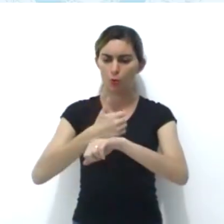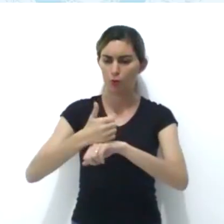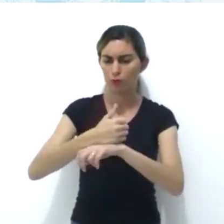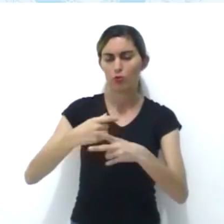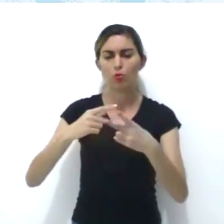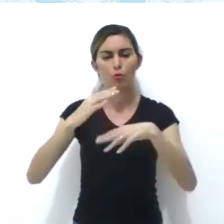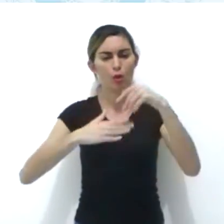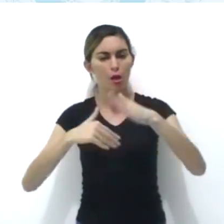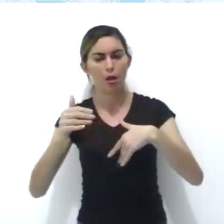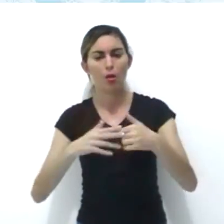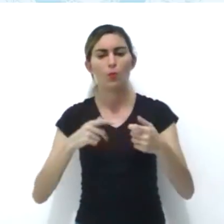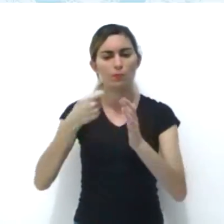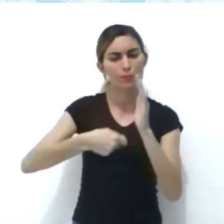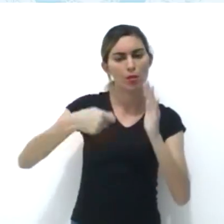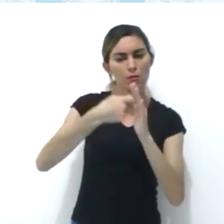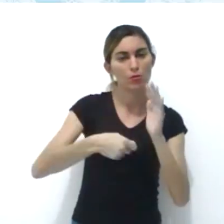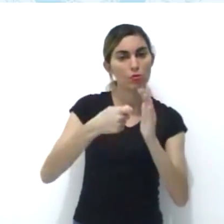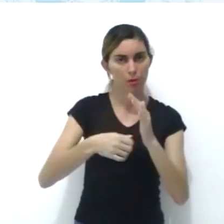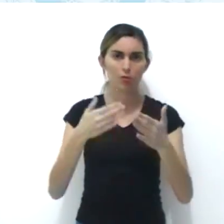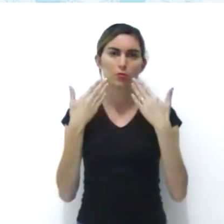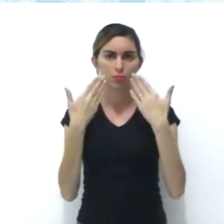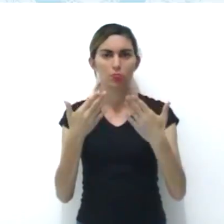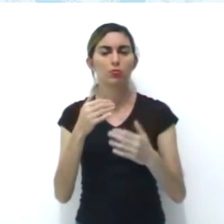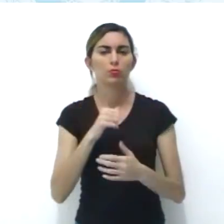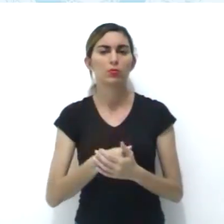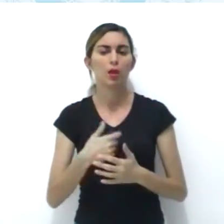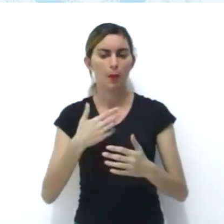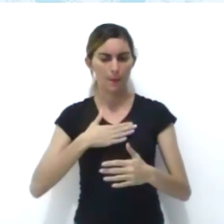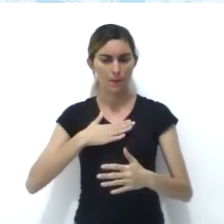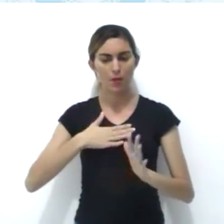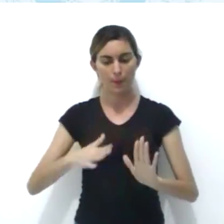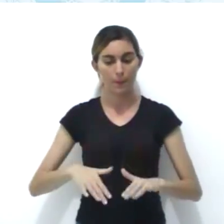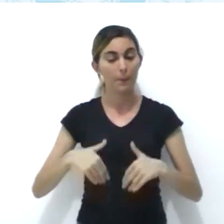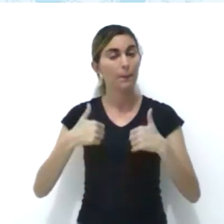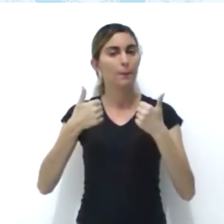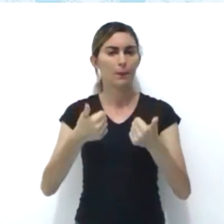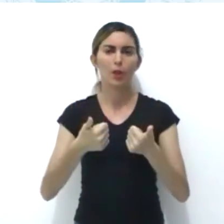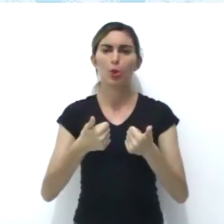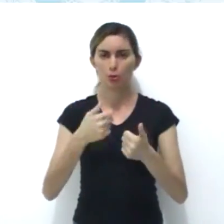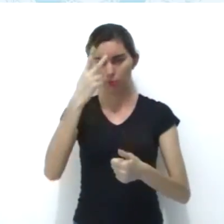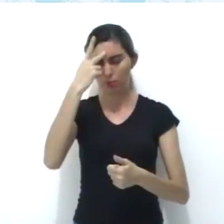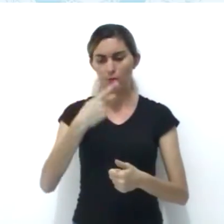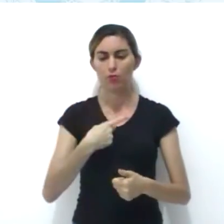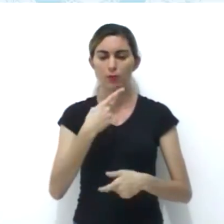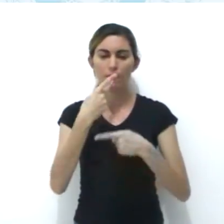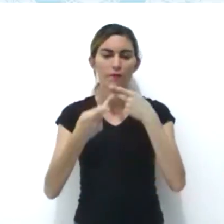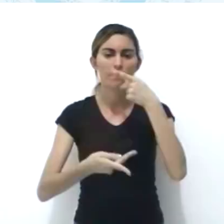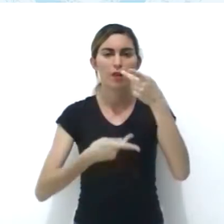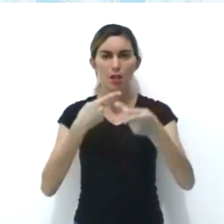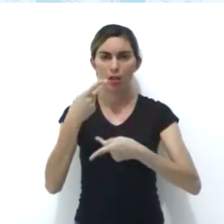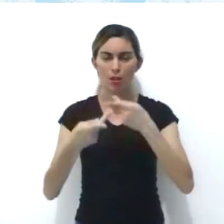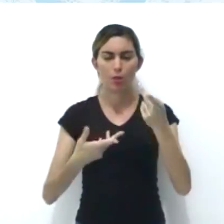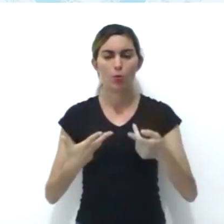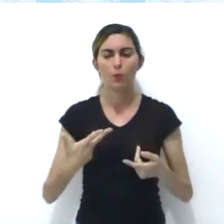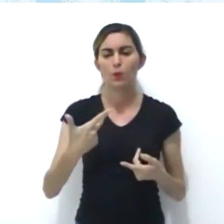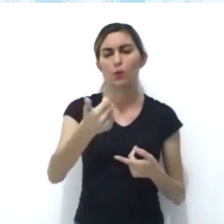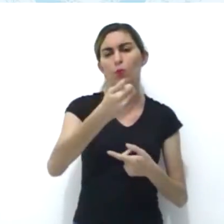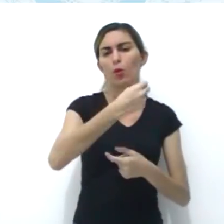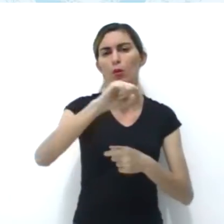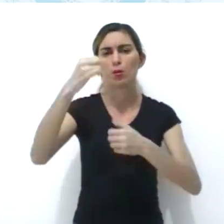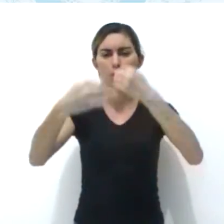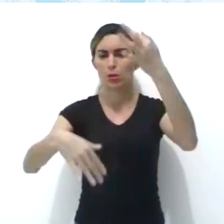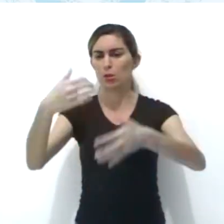grupo, profissionalismo e persistência são exemplos disso. A minha melhora, pessoalmente falando, em